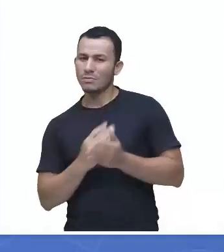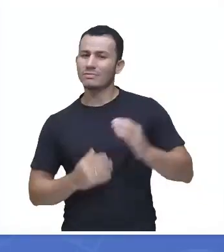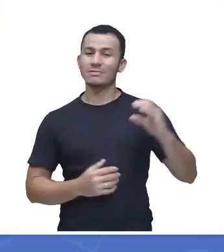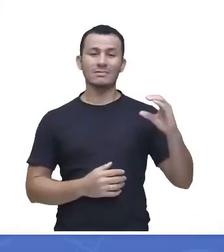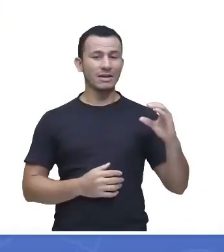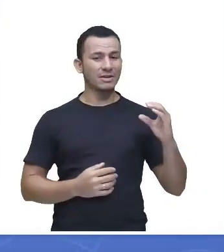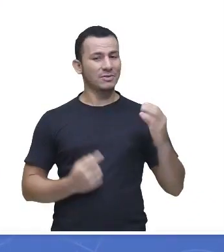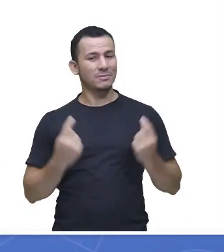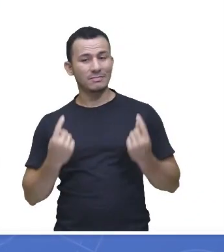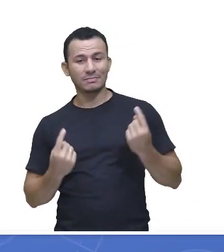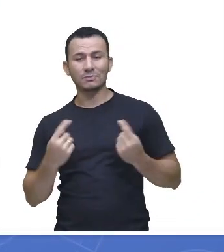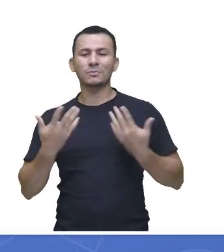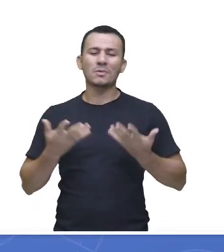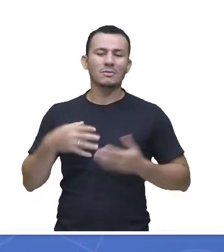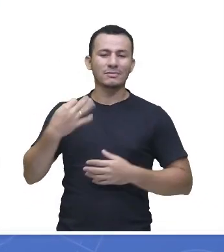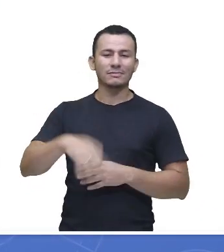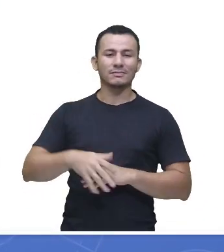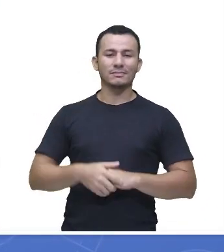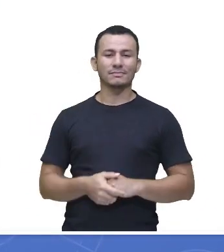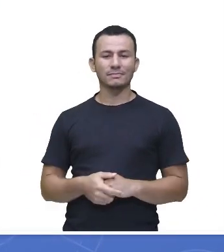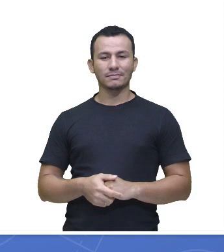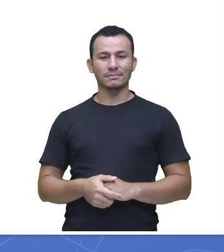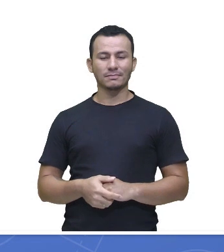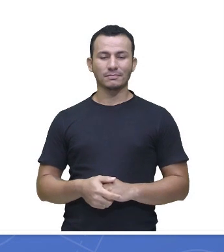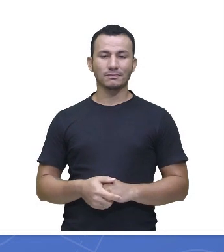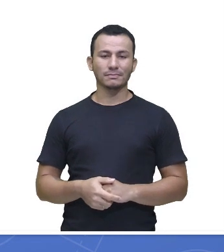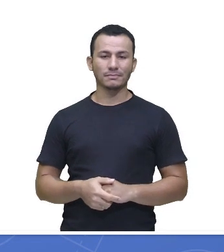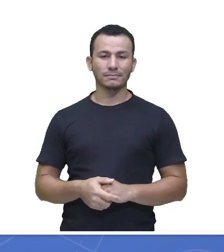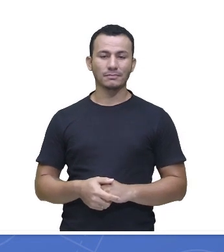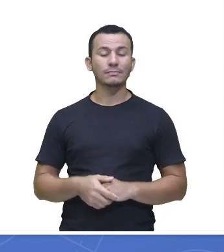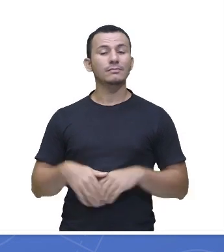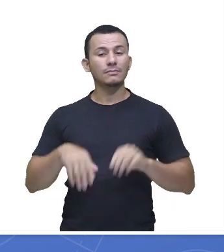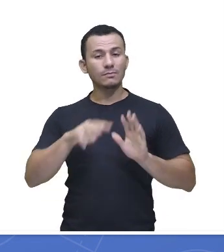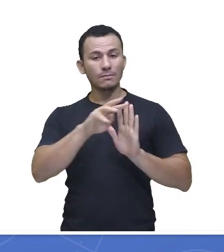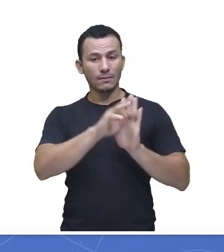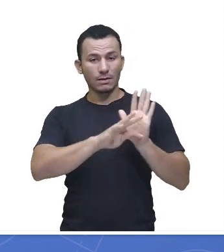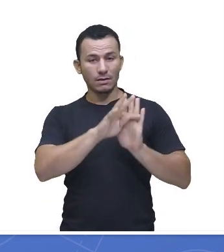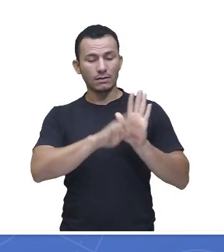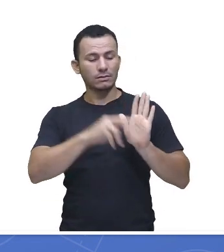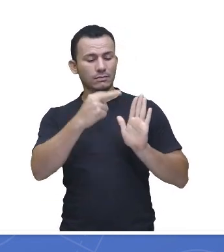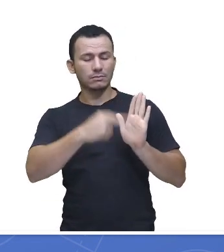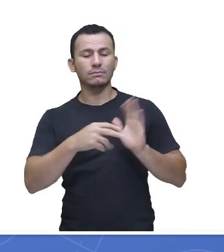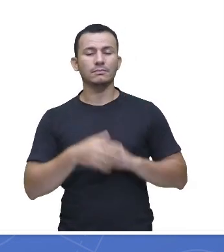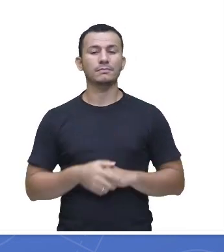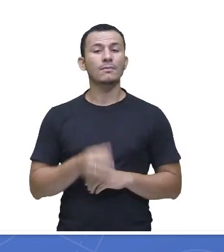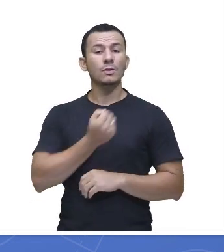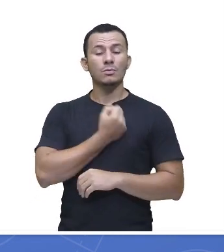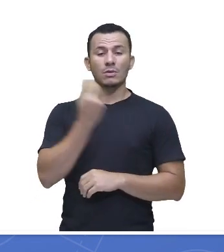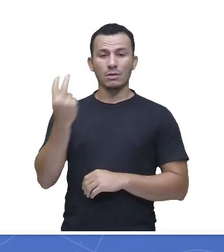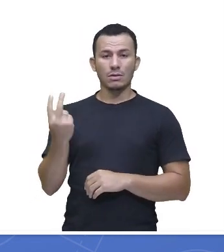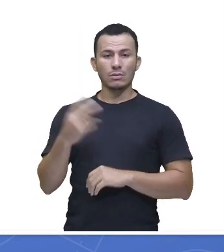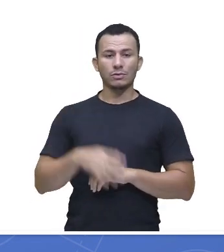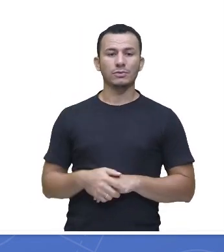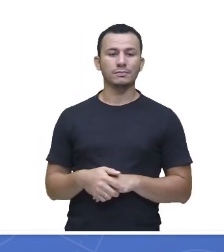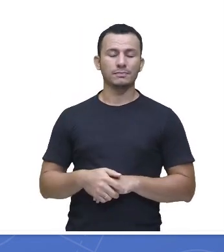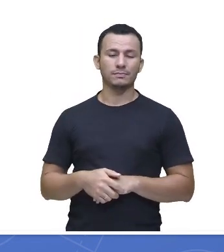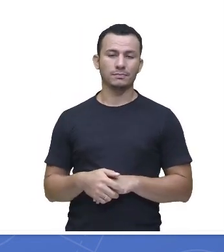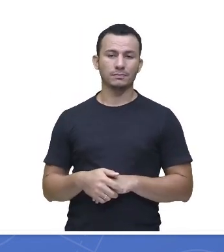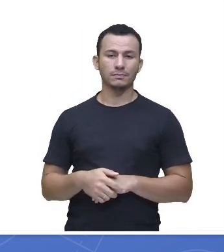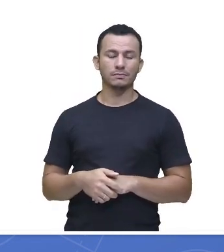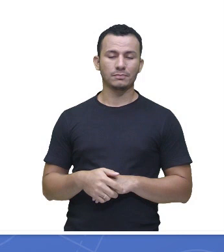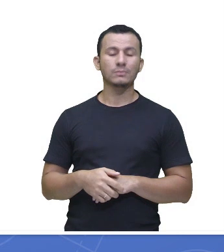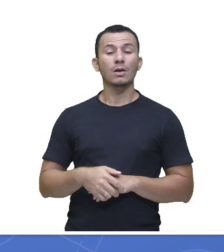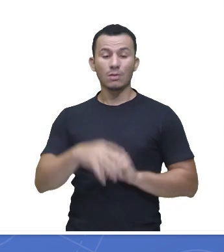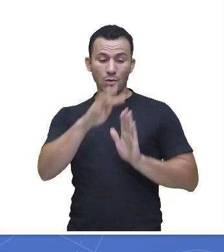C. Vamos ver então. Olha aqui. Então, o nosso texto, questão 2. Podemos dizer que o fragmento